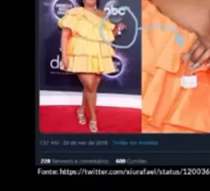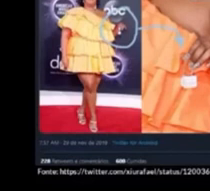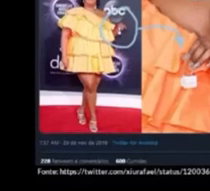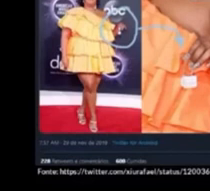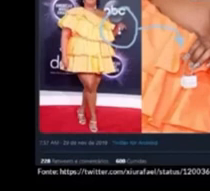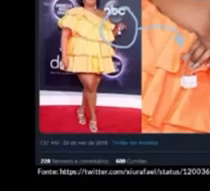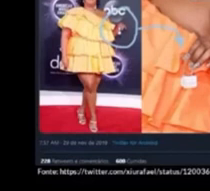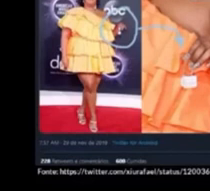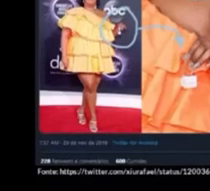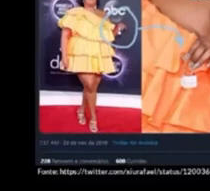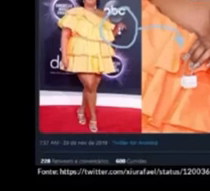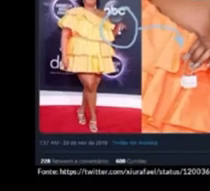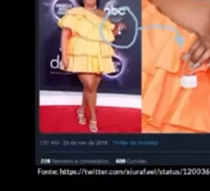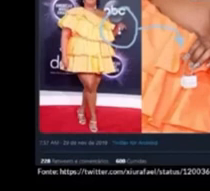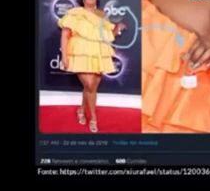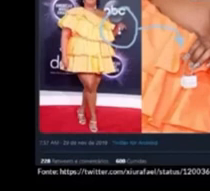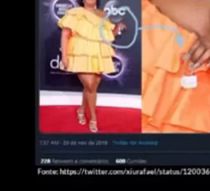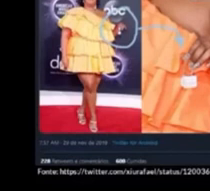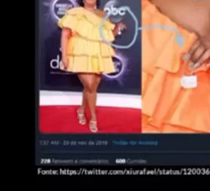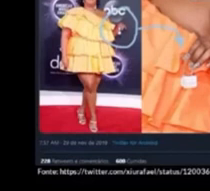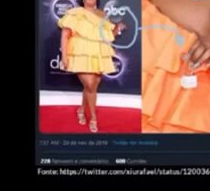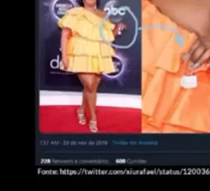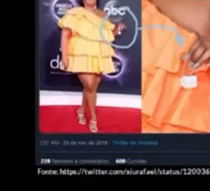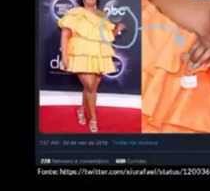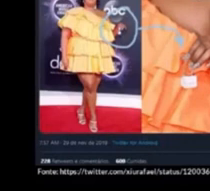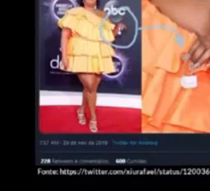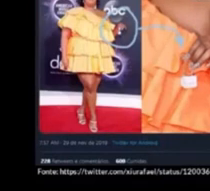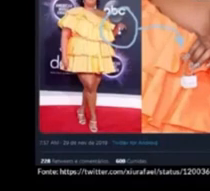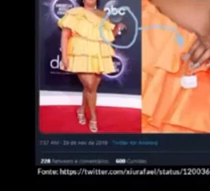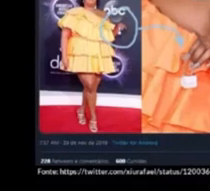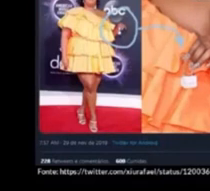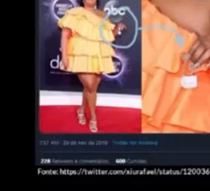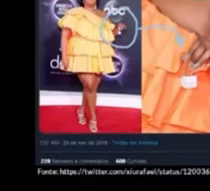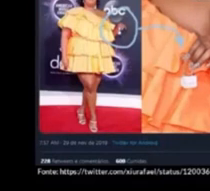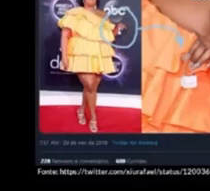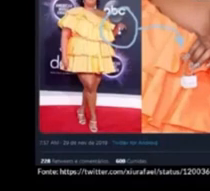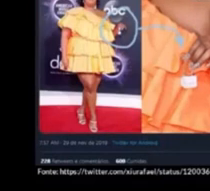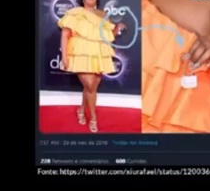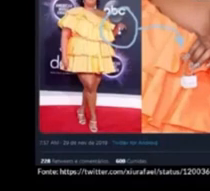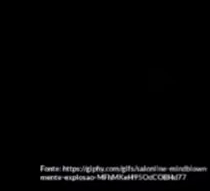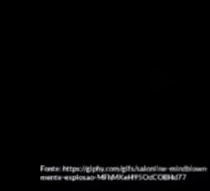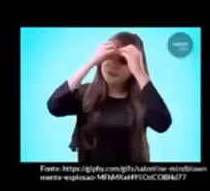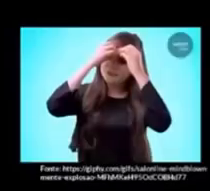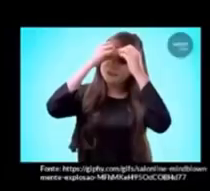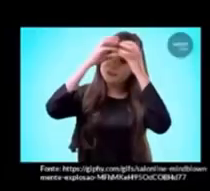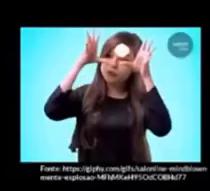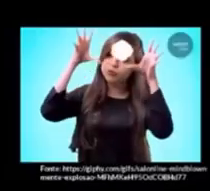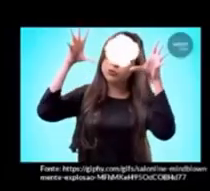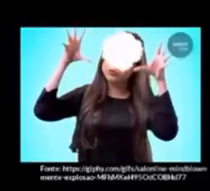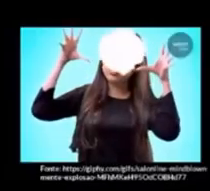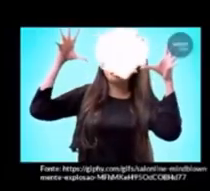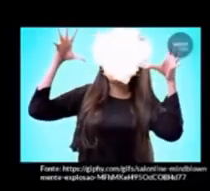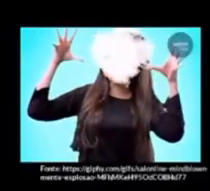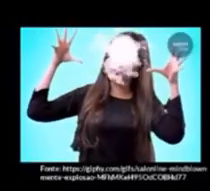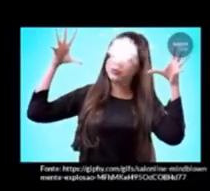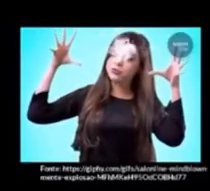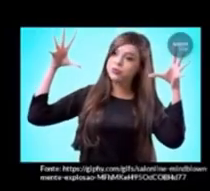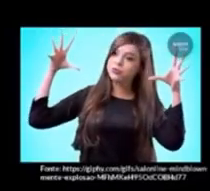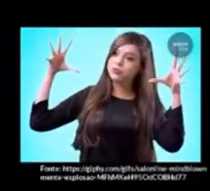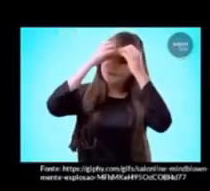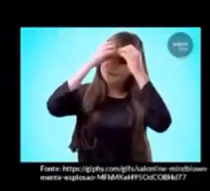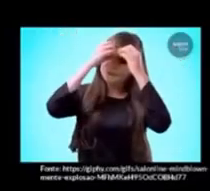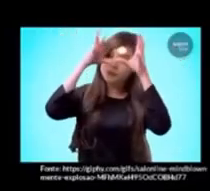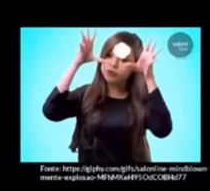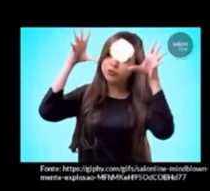humor. E o humor observado em memes também pode ser observado em GIFs. Vamos observar juntos? Aqui, nós temos